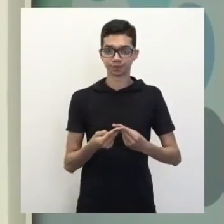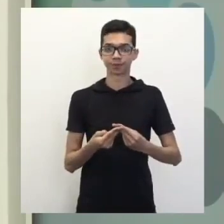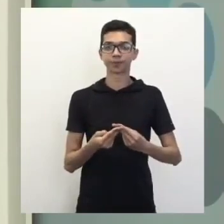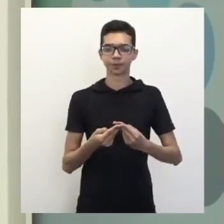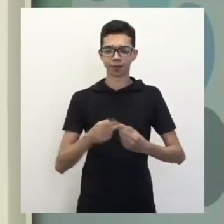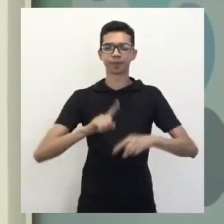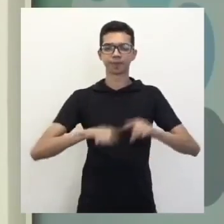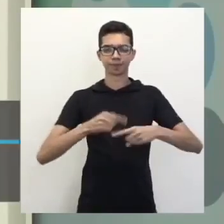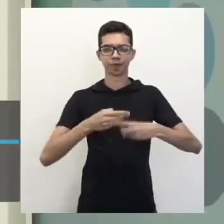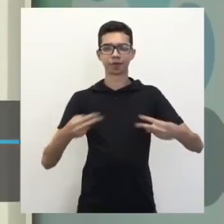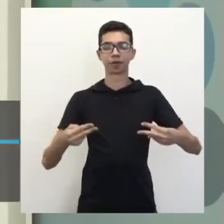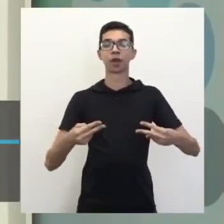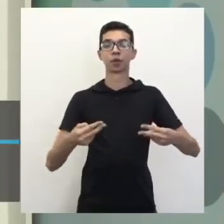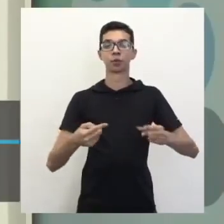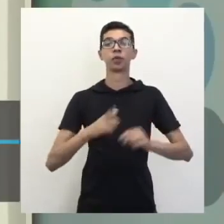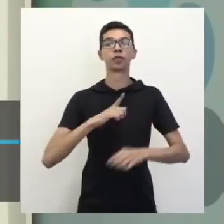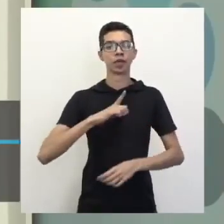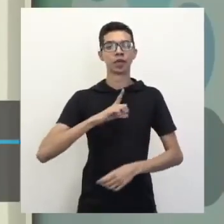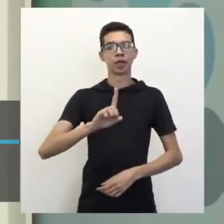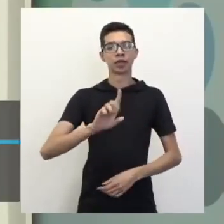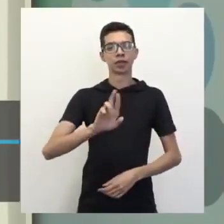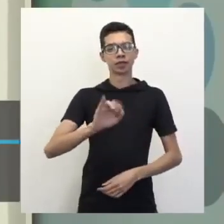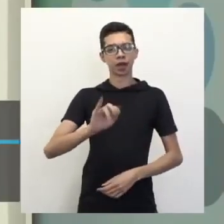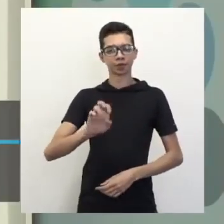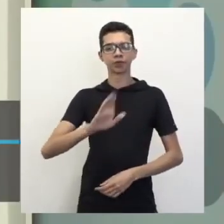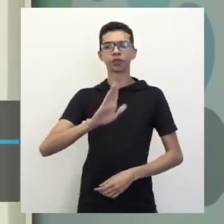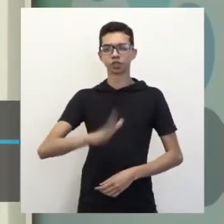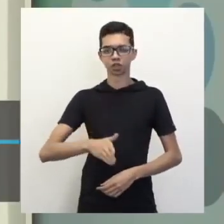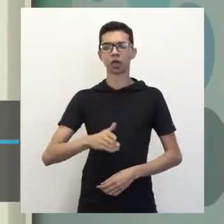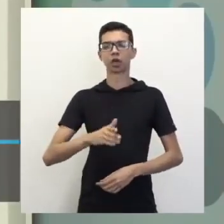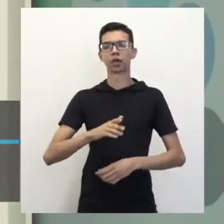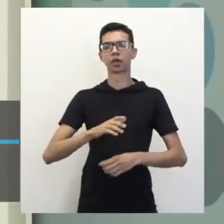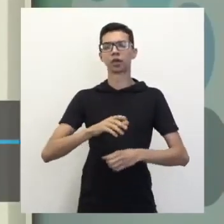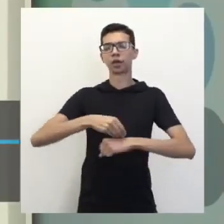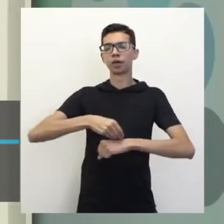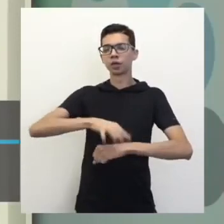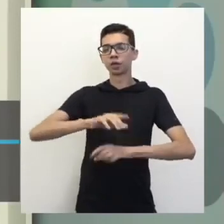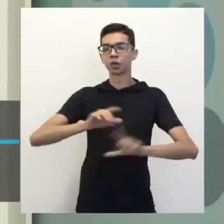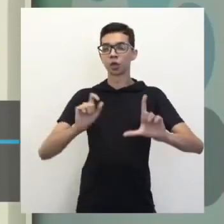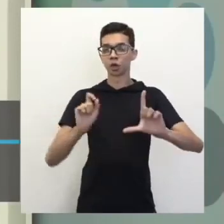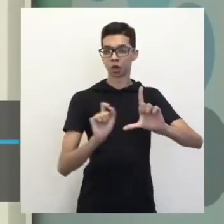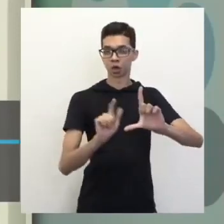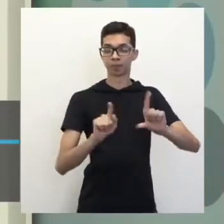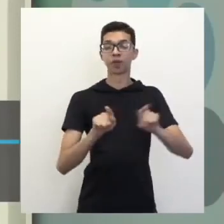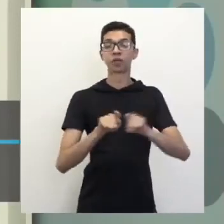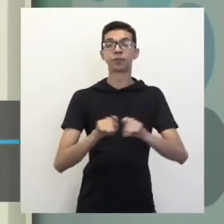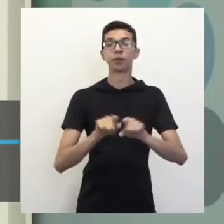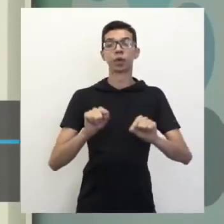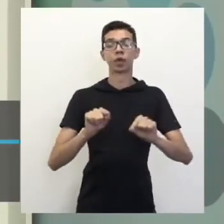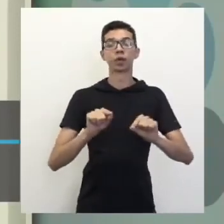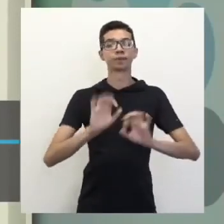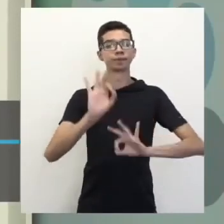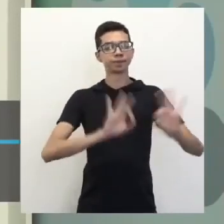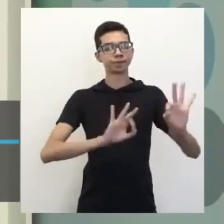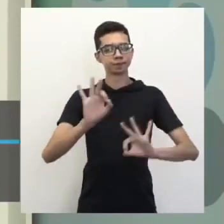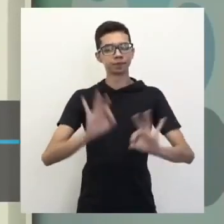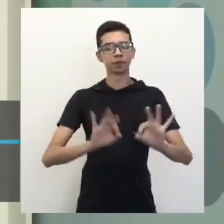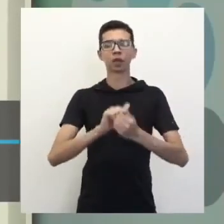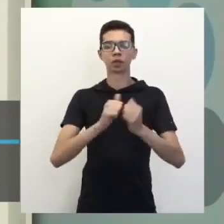aparecer, seja no Drive, que a gente já compartilhou com vocês, seja com um repositório que está sendo construído, está em fase de